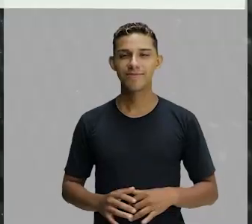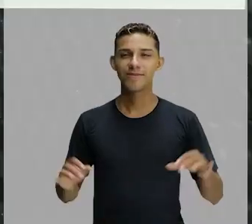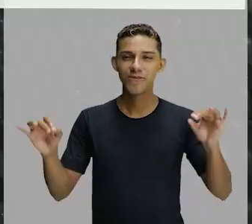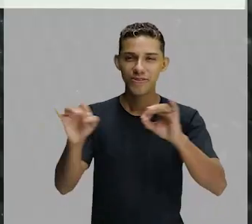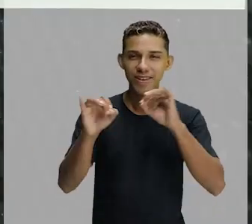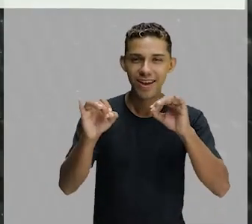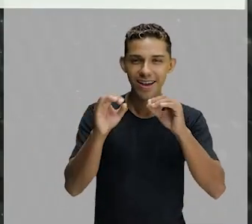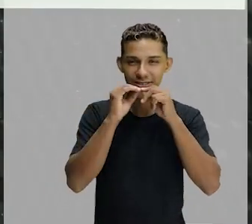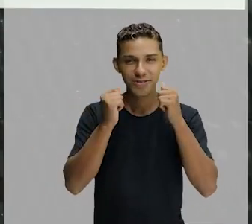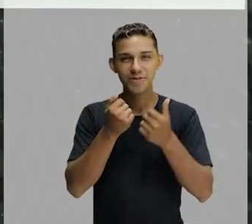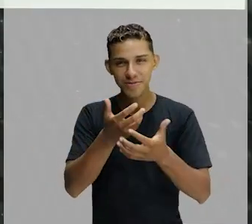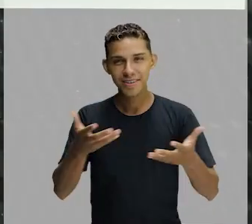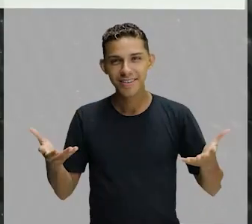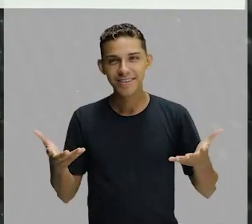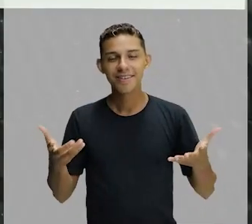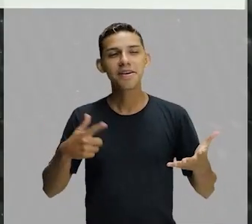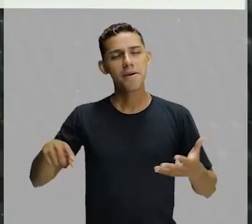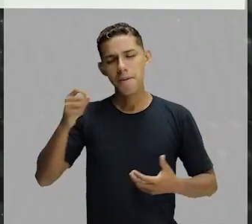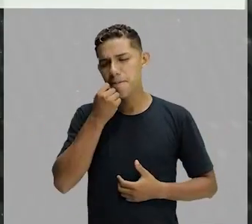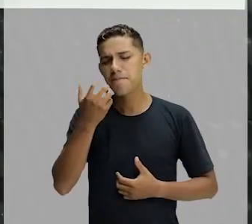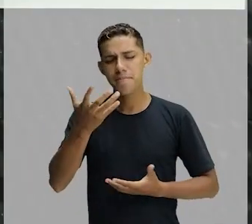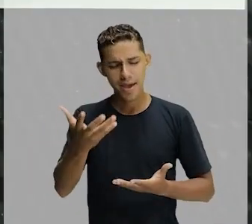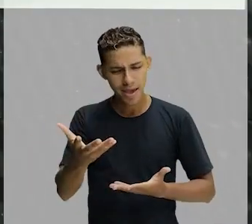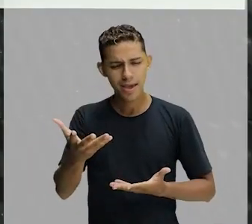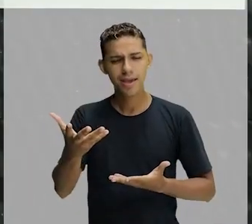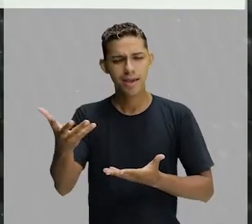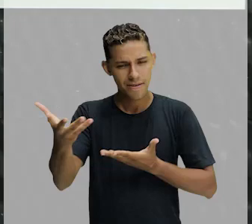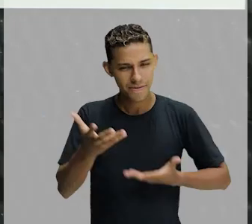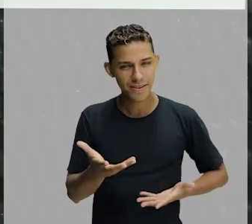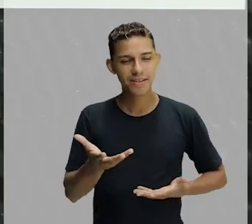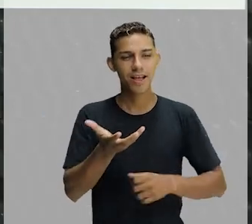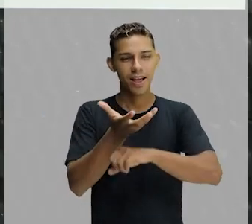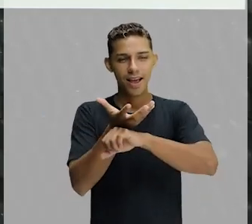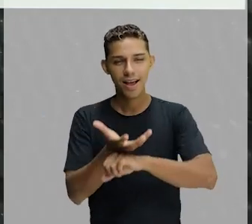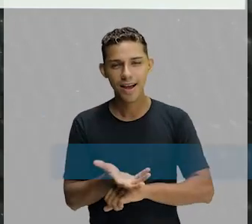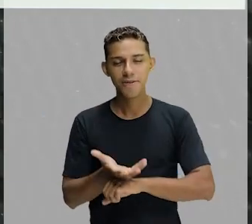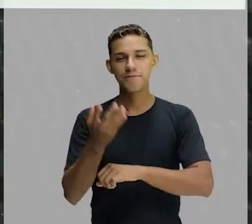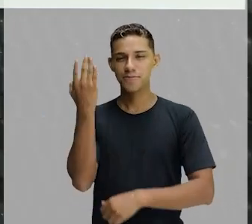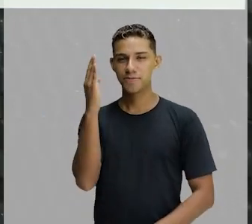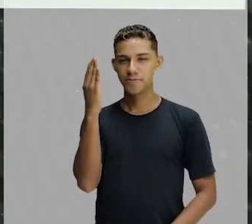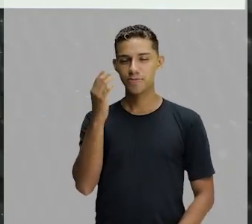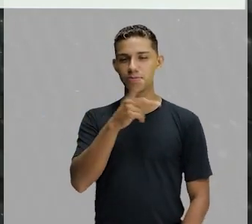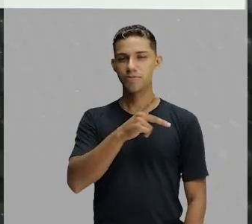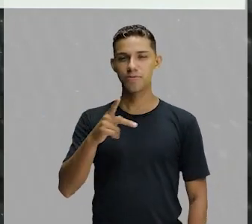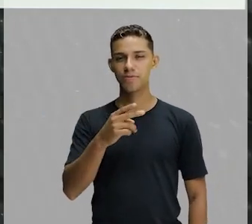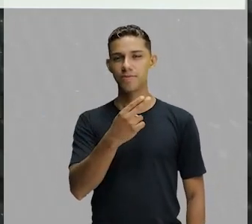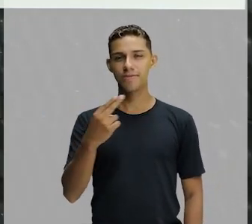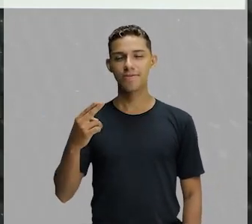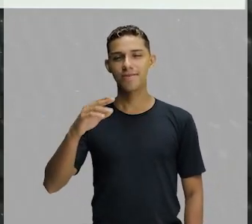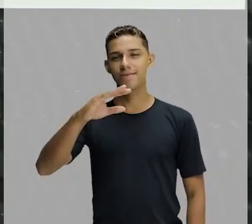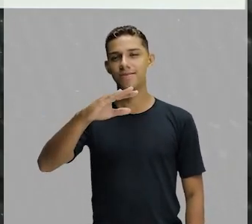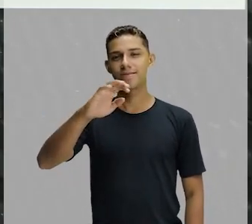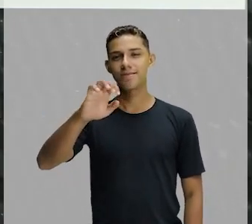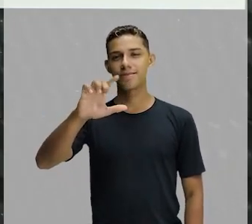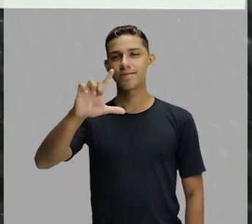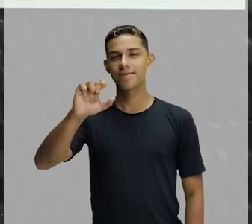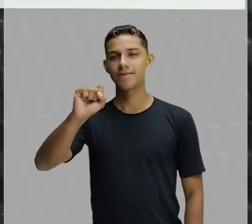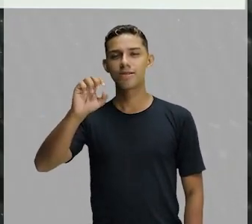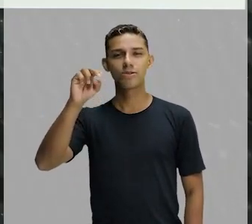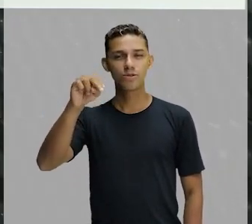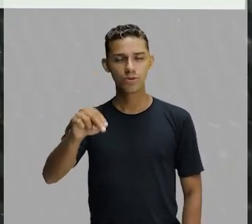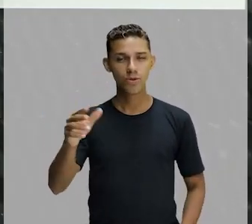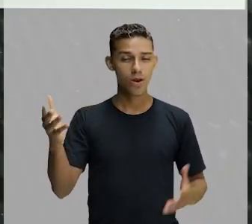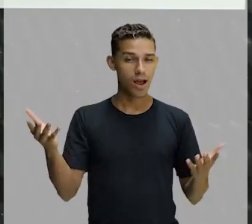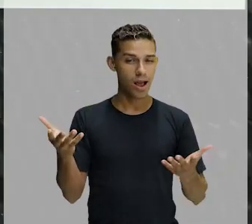E aí, pessoal, tudo bem com vocês? Sejam bem-vindos a mais uma aula do Fica em Casa Aprendendo. Eu sou o professor Celso Ramos. Na nossa aula de biologia de hoje, nós